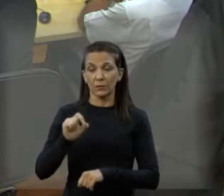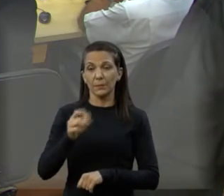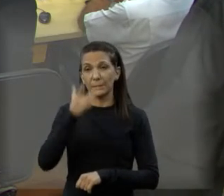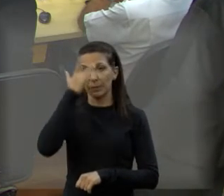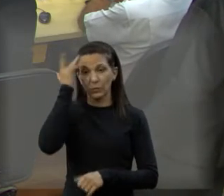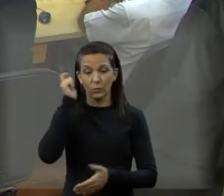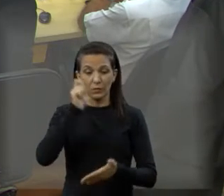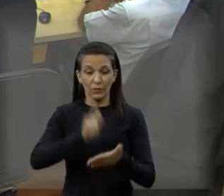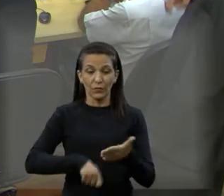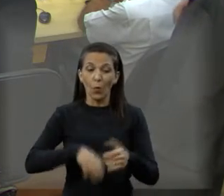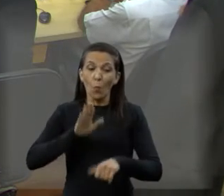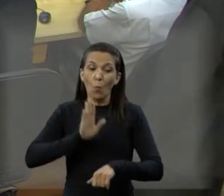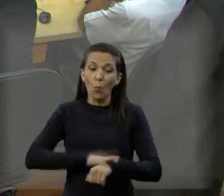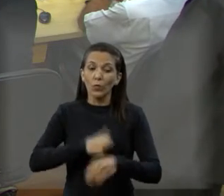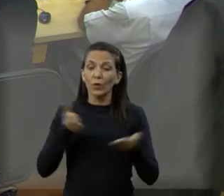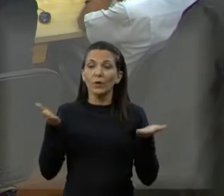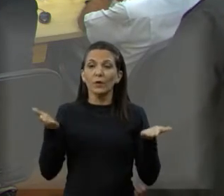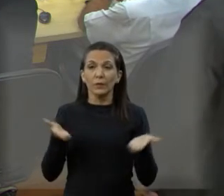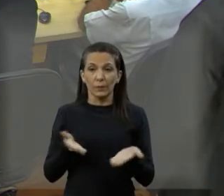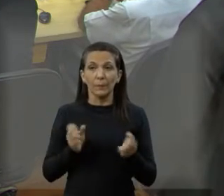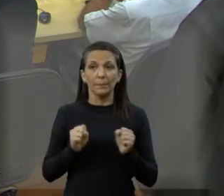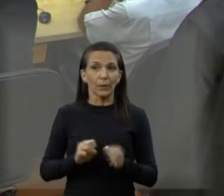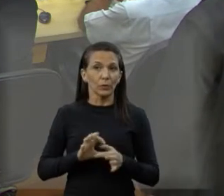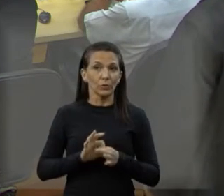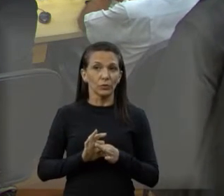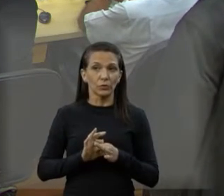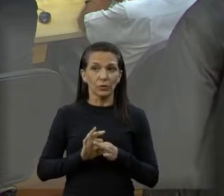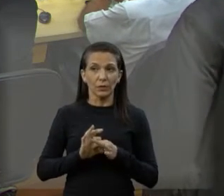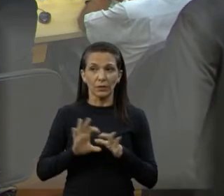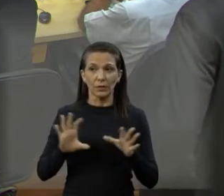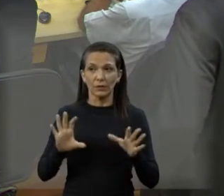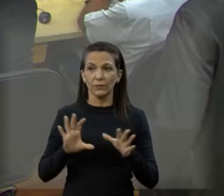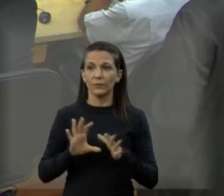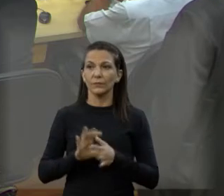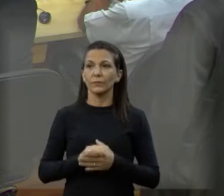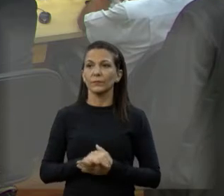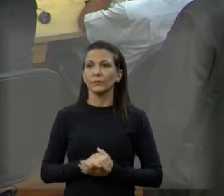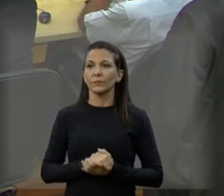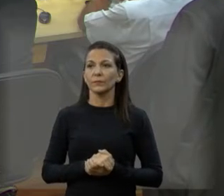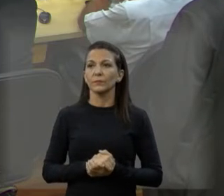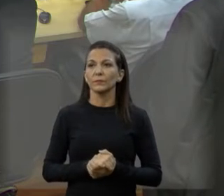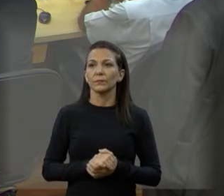quiser se inscrever é o momento agora ainda de se inscrever E aí